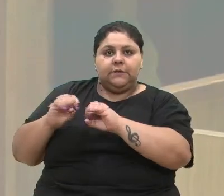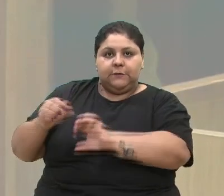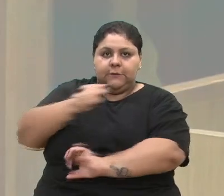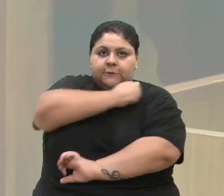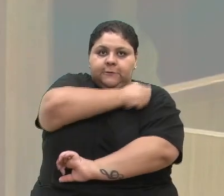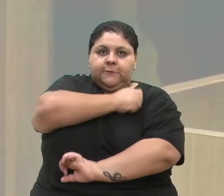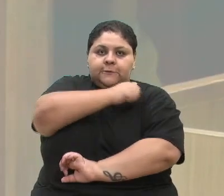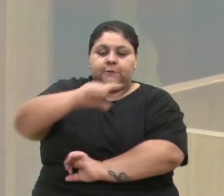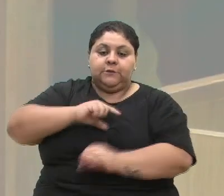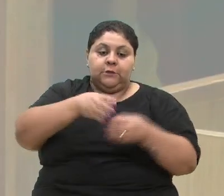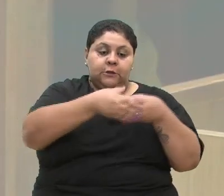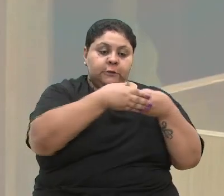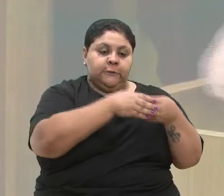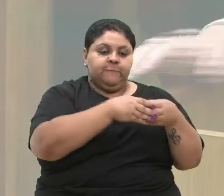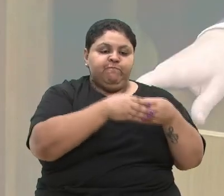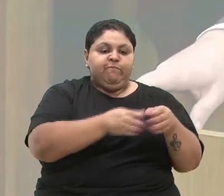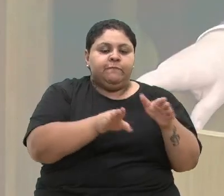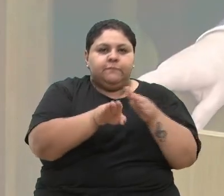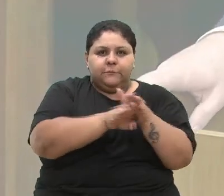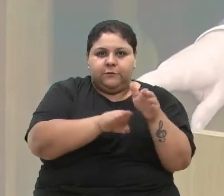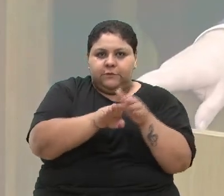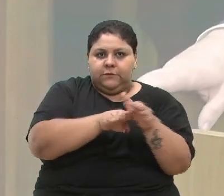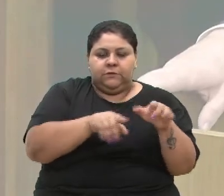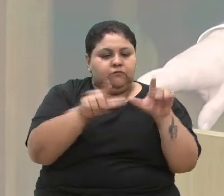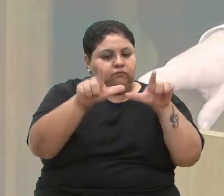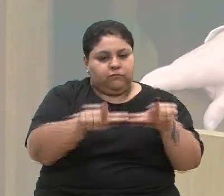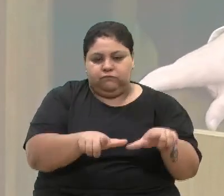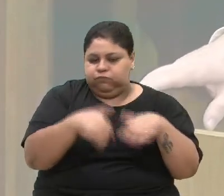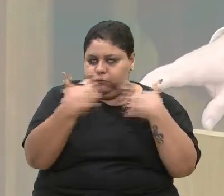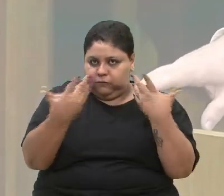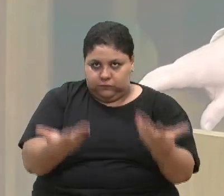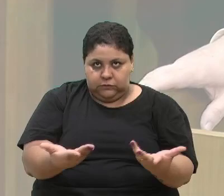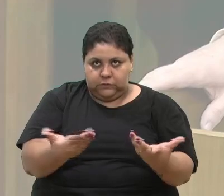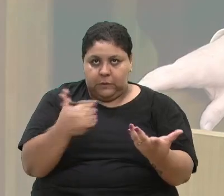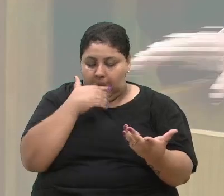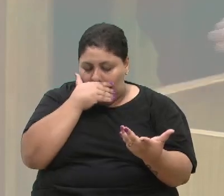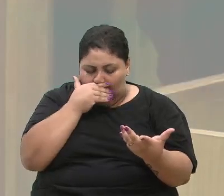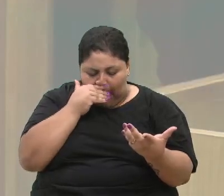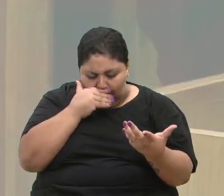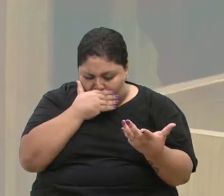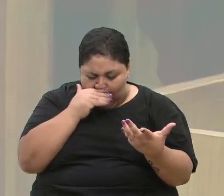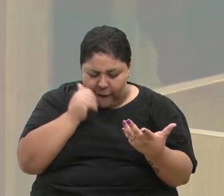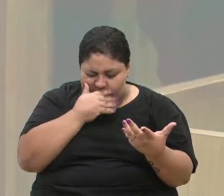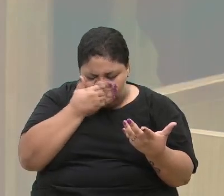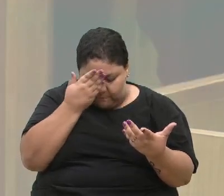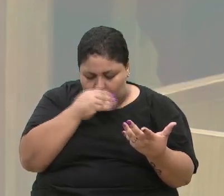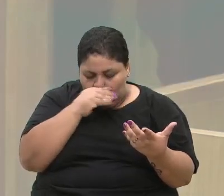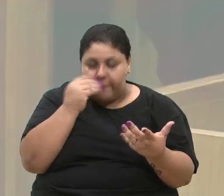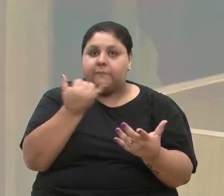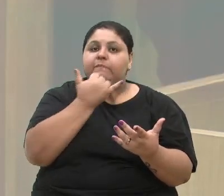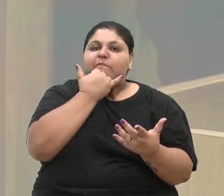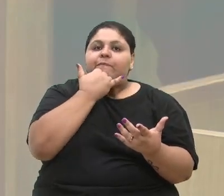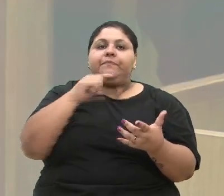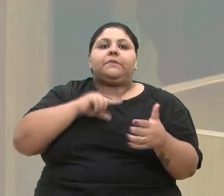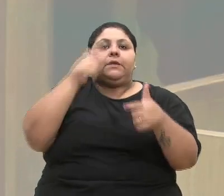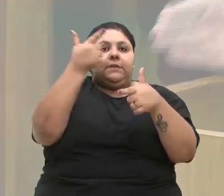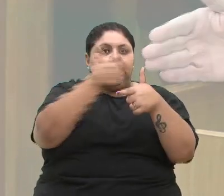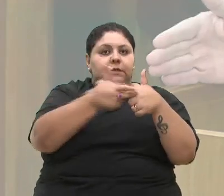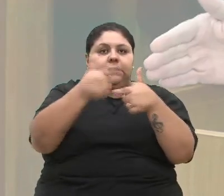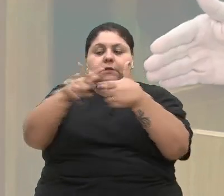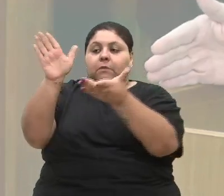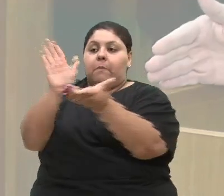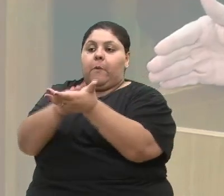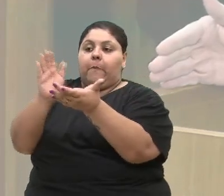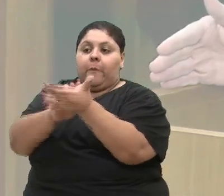têm convívio comigo na consultoria, no gabinete, enfim, que a gente tem que ter sempre problema, proposta e